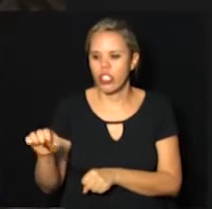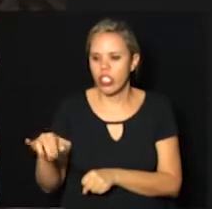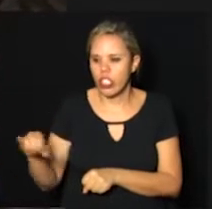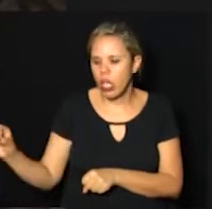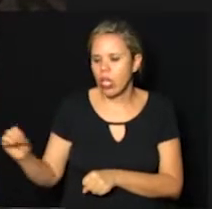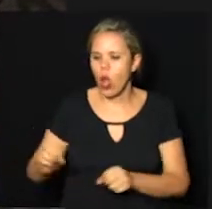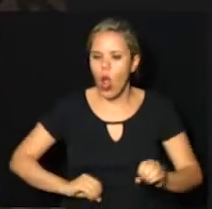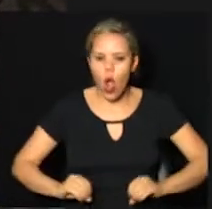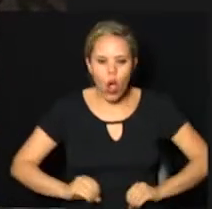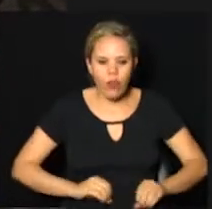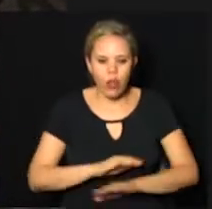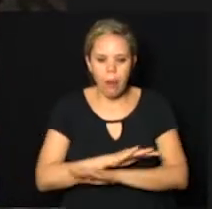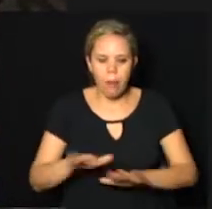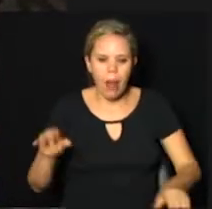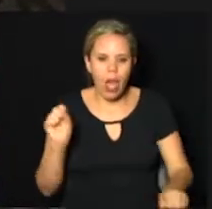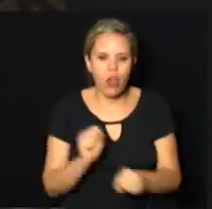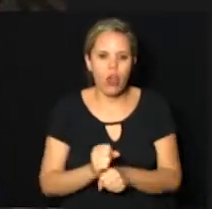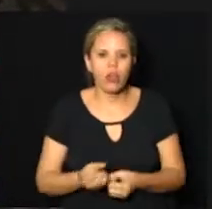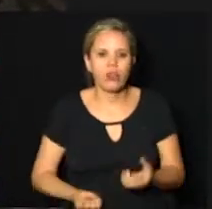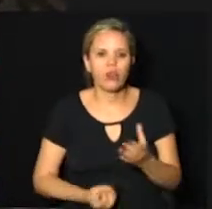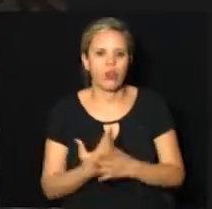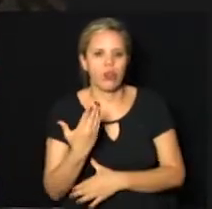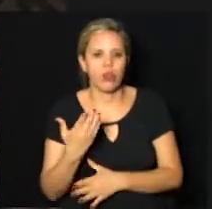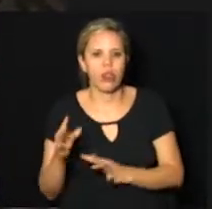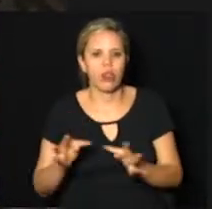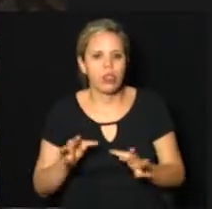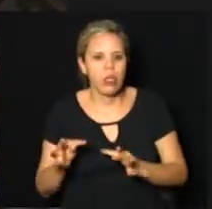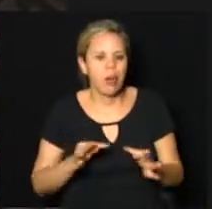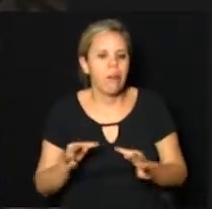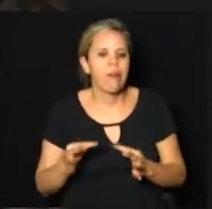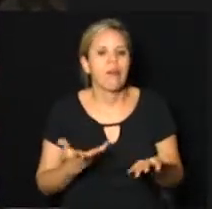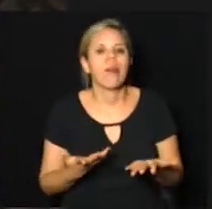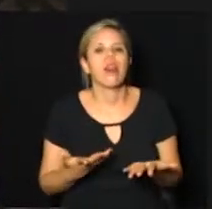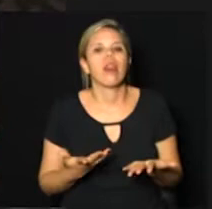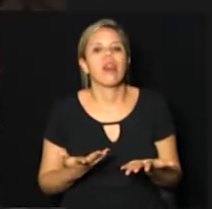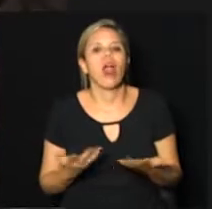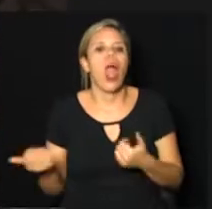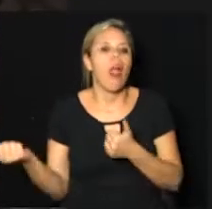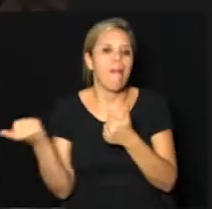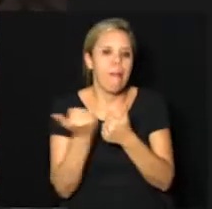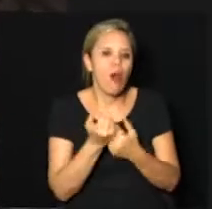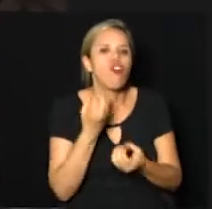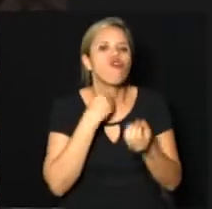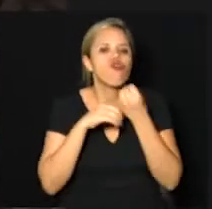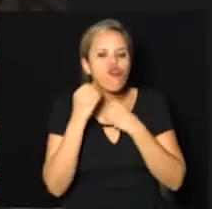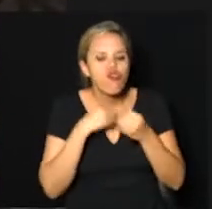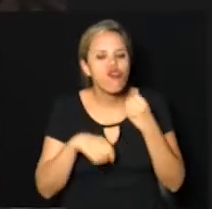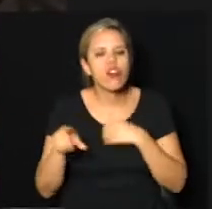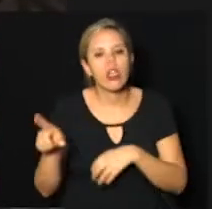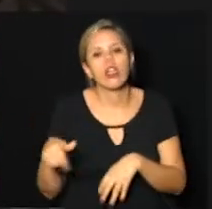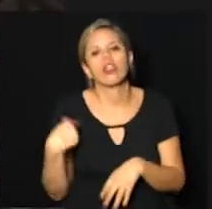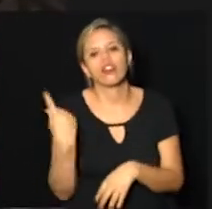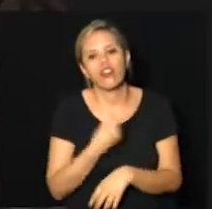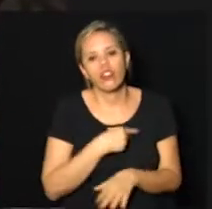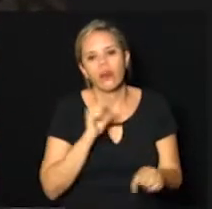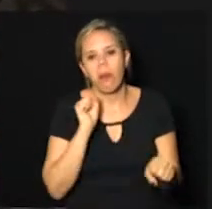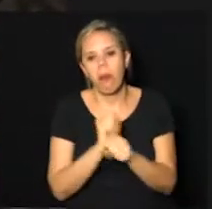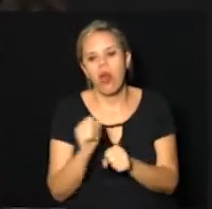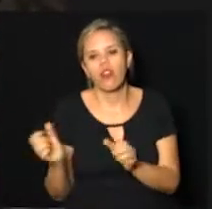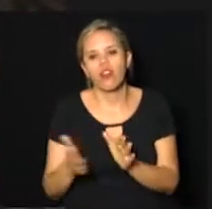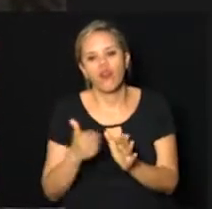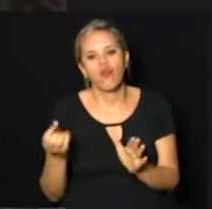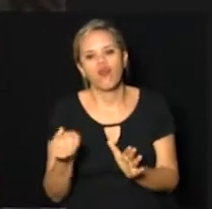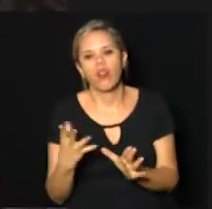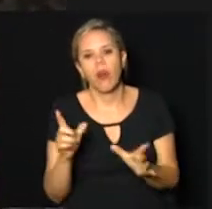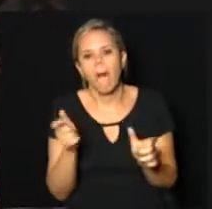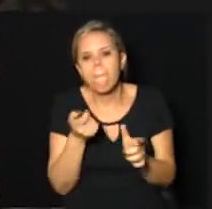ovário parou de produzir o estrogênio. Então a terapia hormonal é justamente repor esse estrogênio que a gente parou de produzir, numa dose